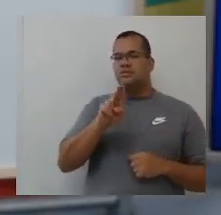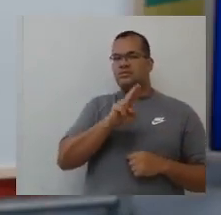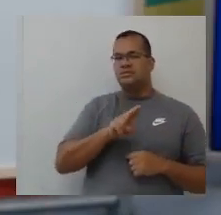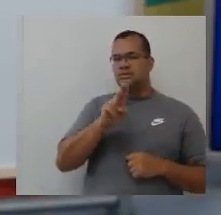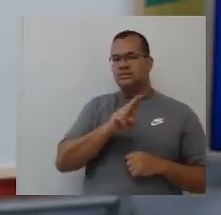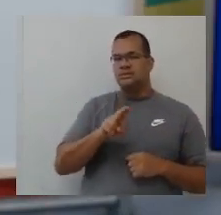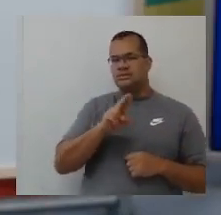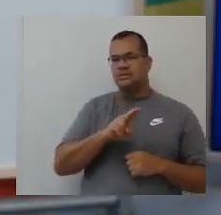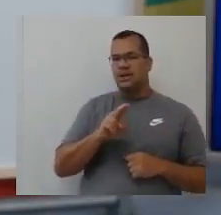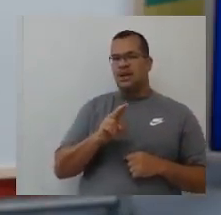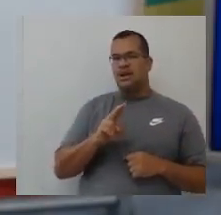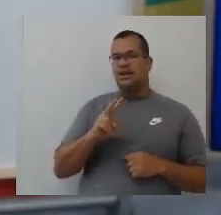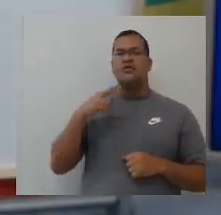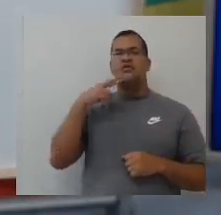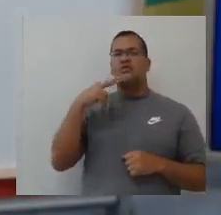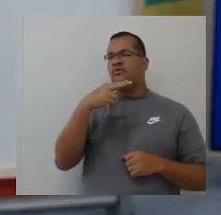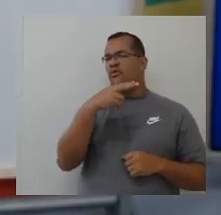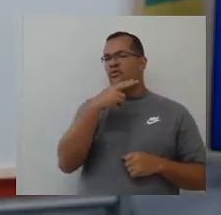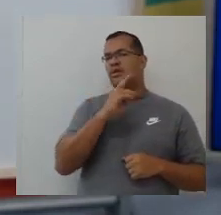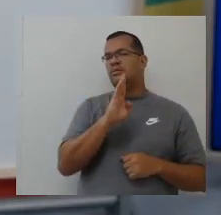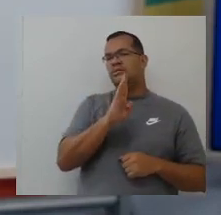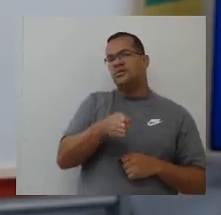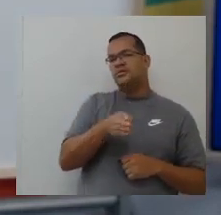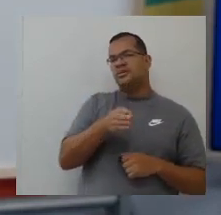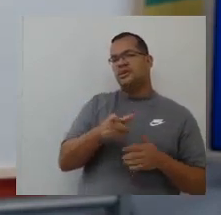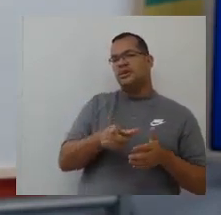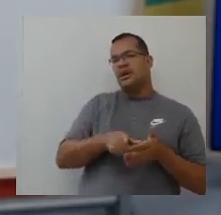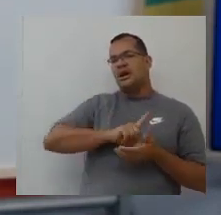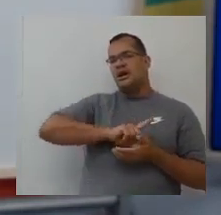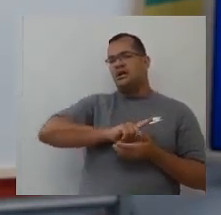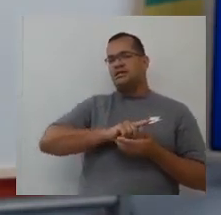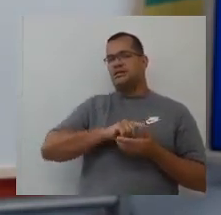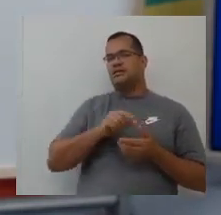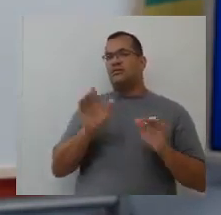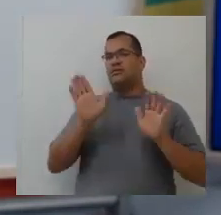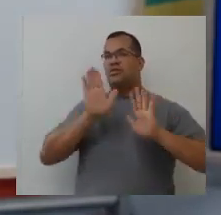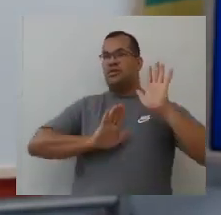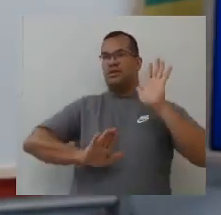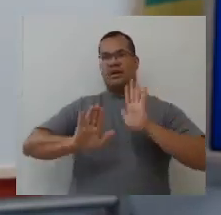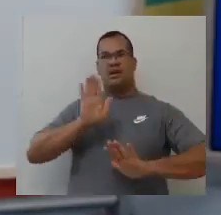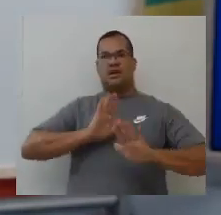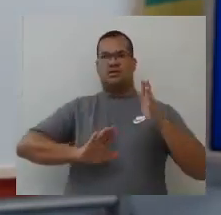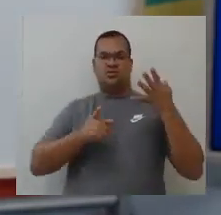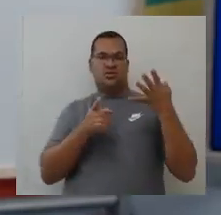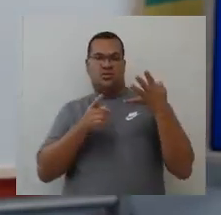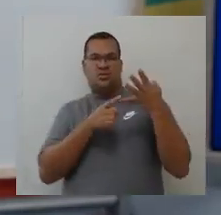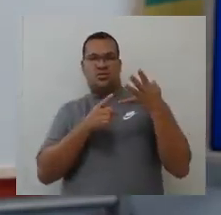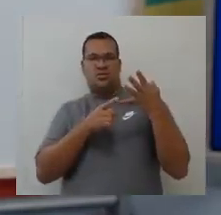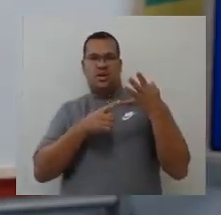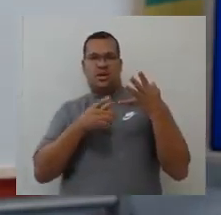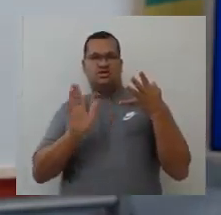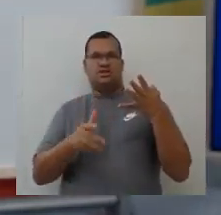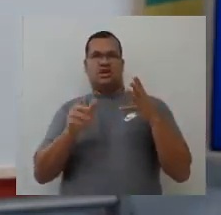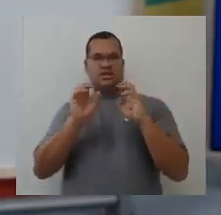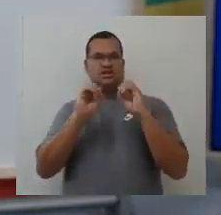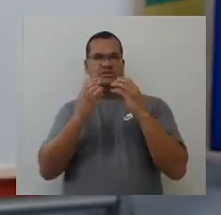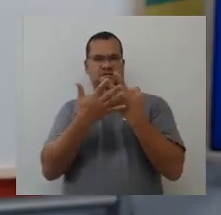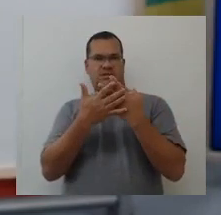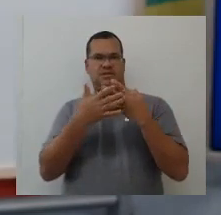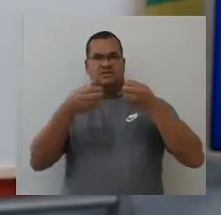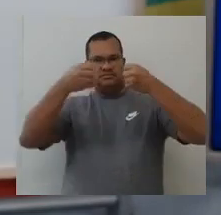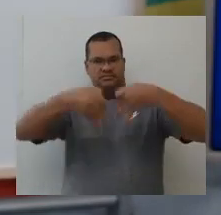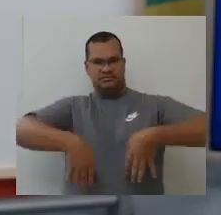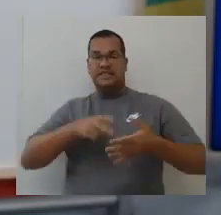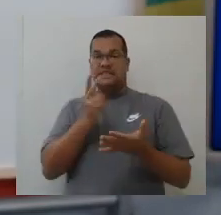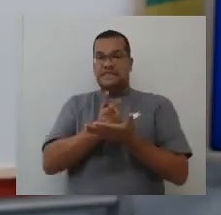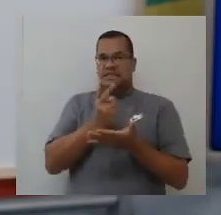minha question tag. Só que aqui tem uma exceção. Exceção porque o cuidado que a gente falou anteriormente ali nos slides, né?